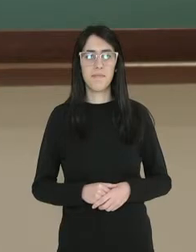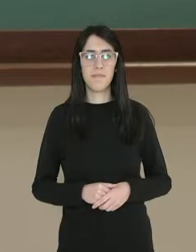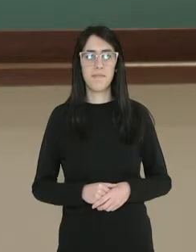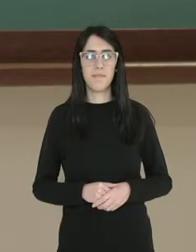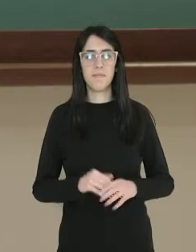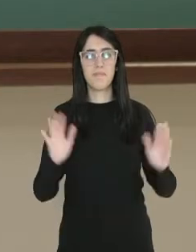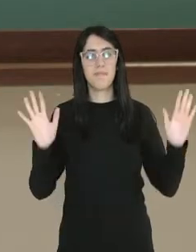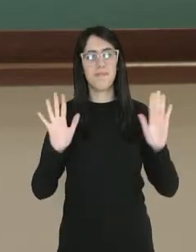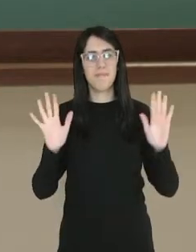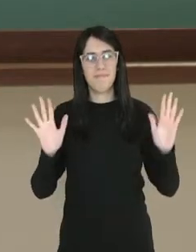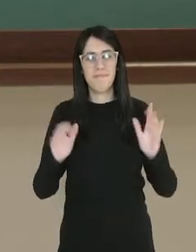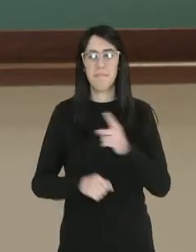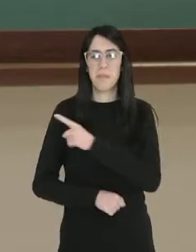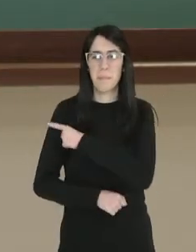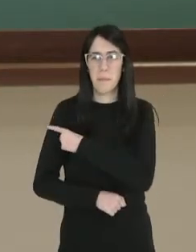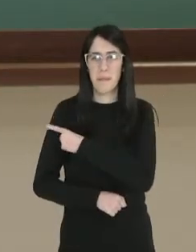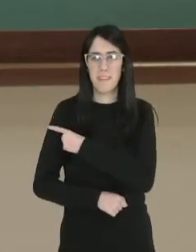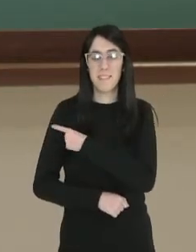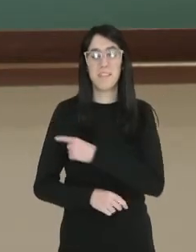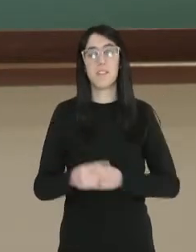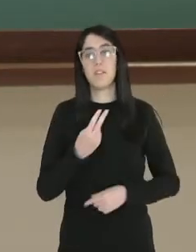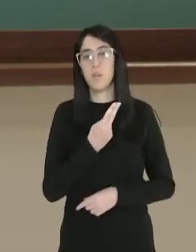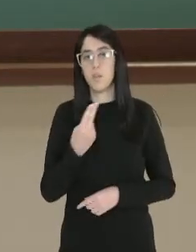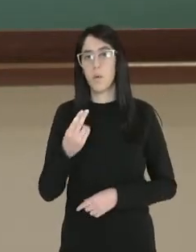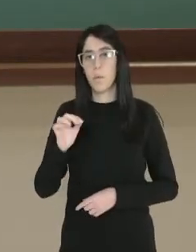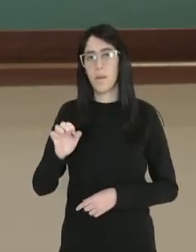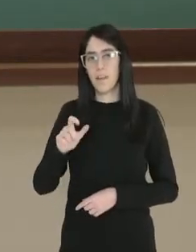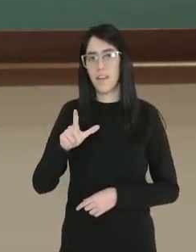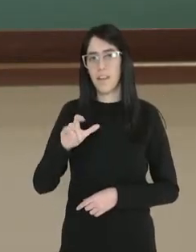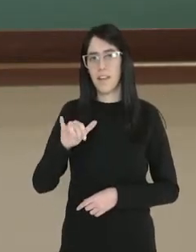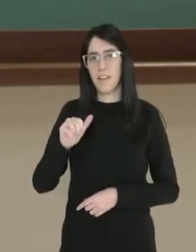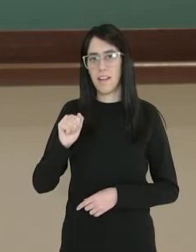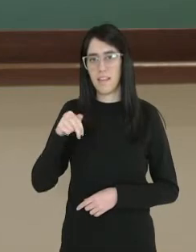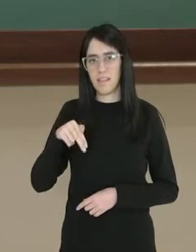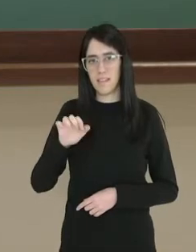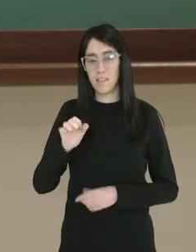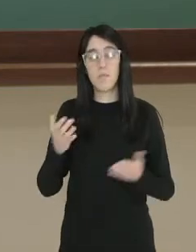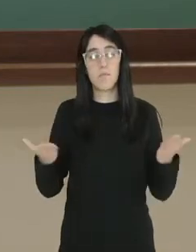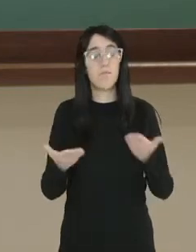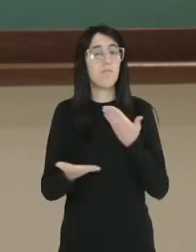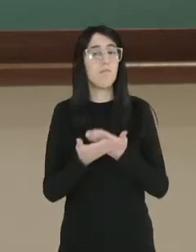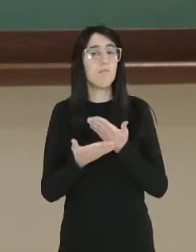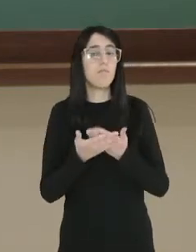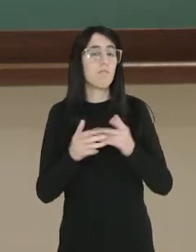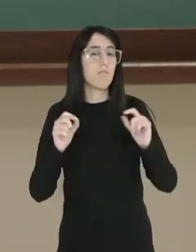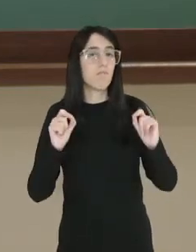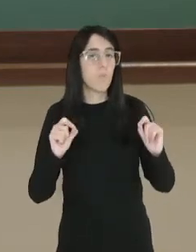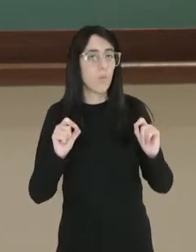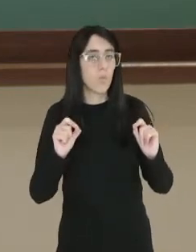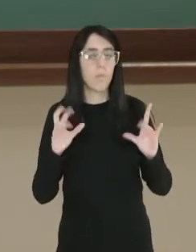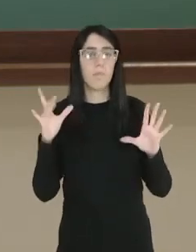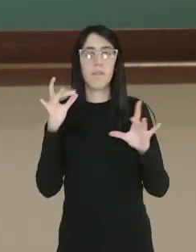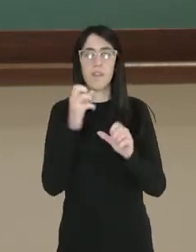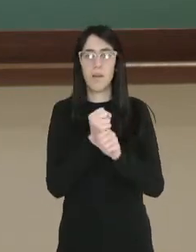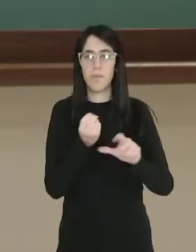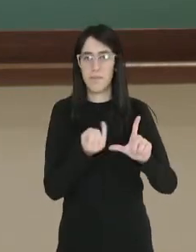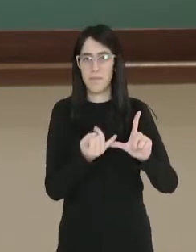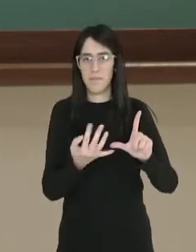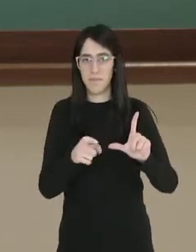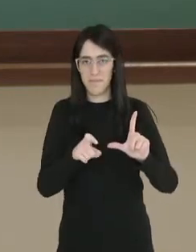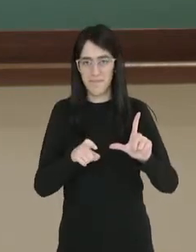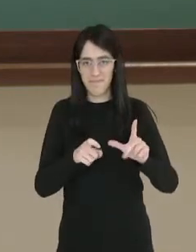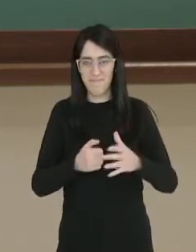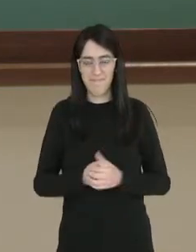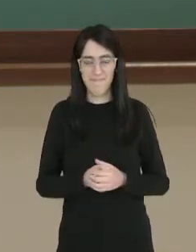Olá, pessoal da primeira série, eu sou a professora Eliane e nessa aula nós vamos falar um pouquinho sobre cálculo com logaritmo.